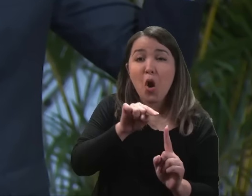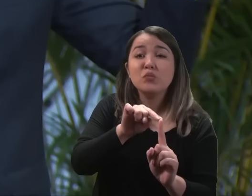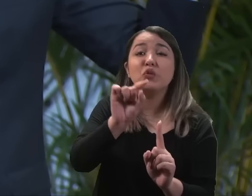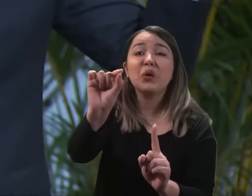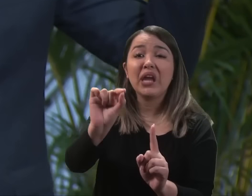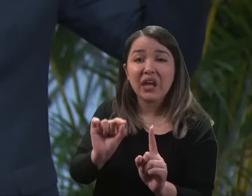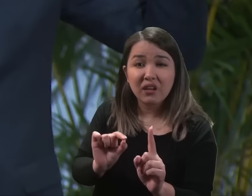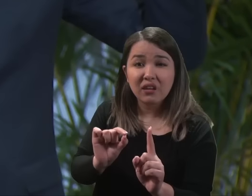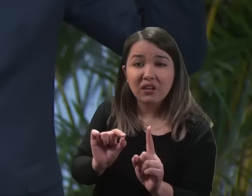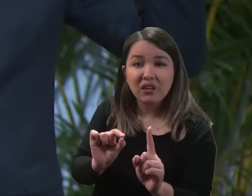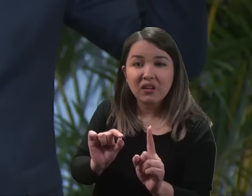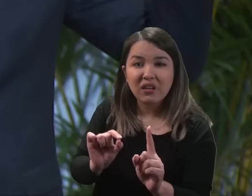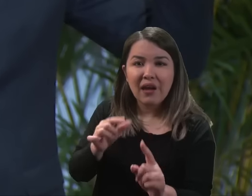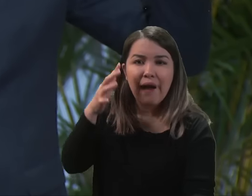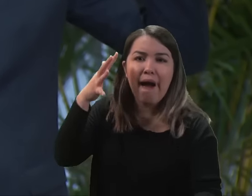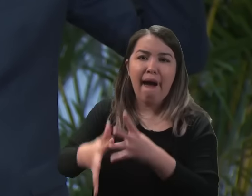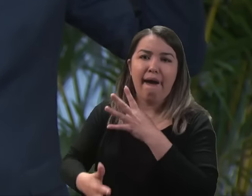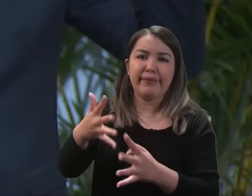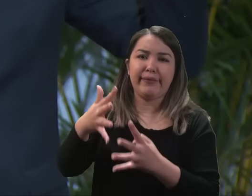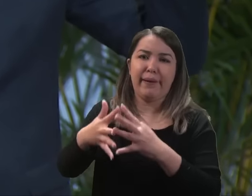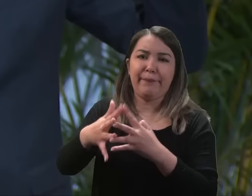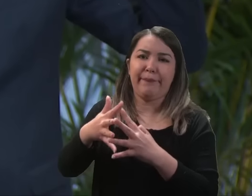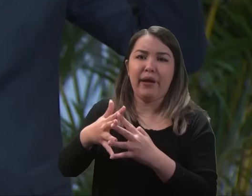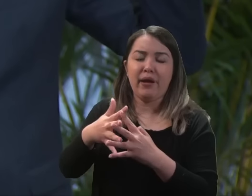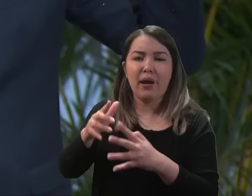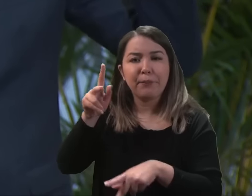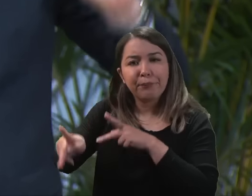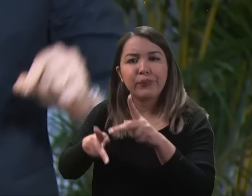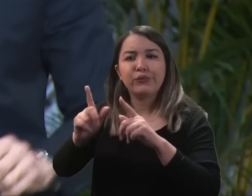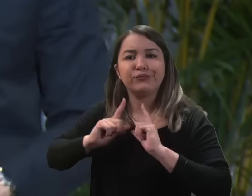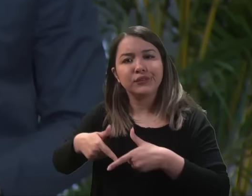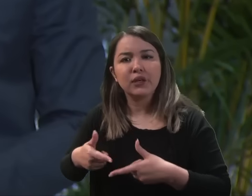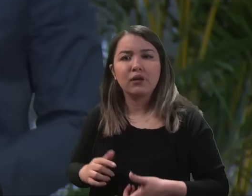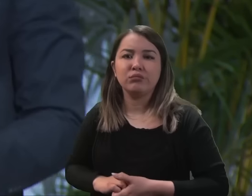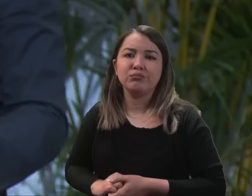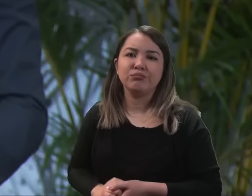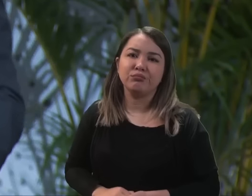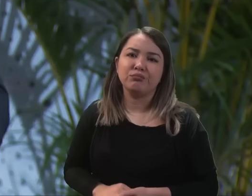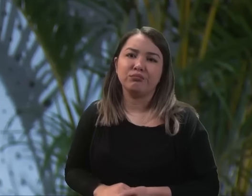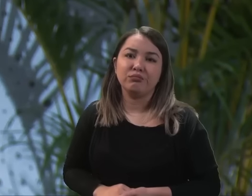que era atrapalhar a jornada do povo de Deus